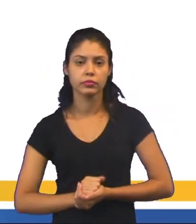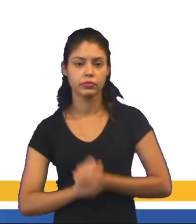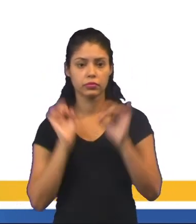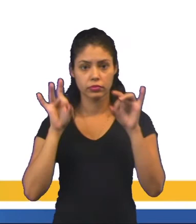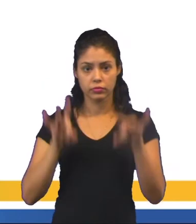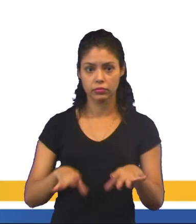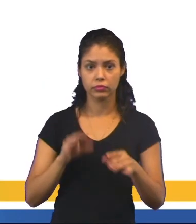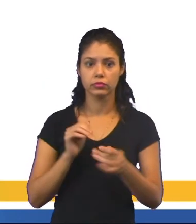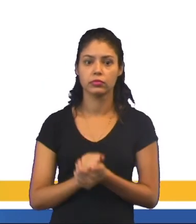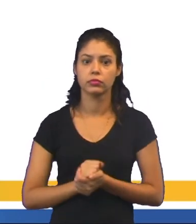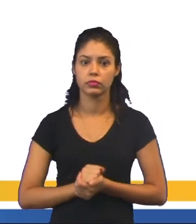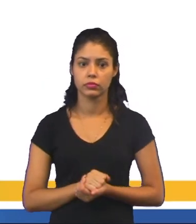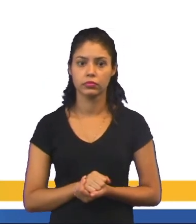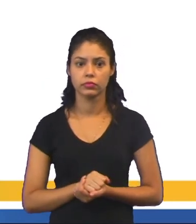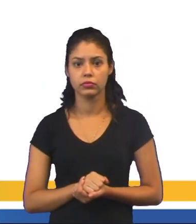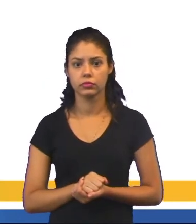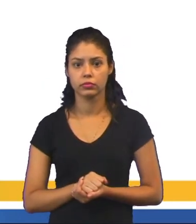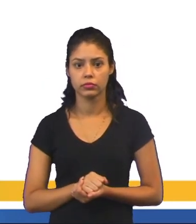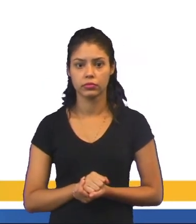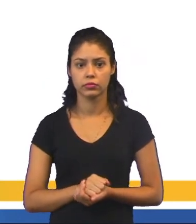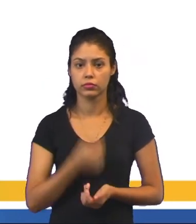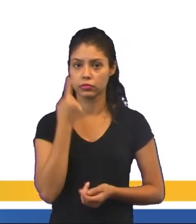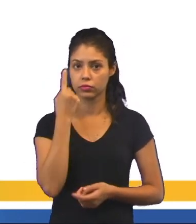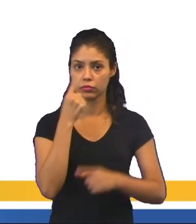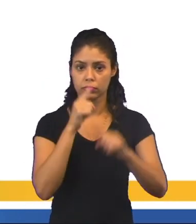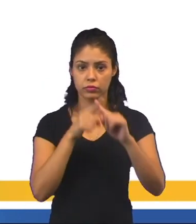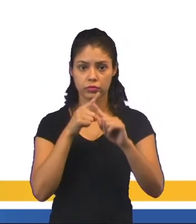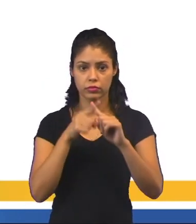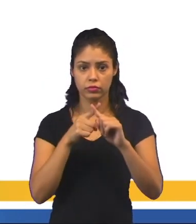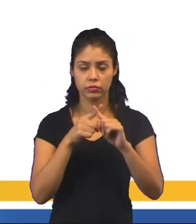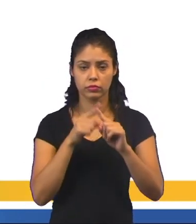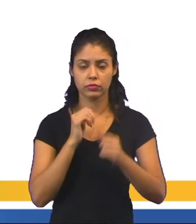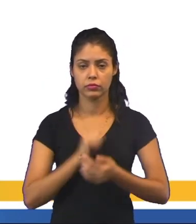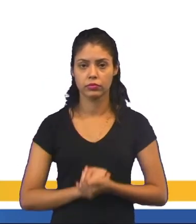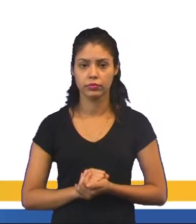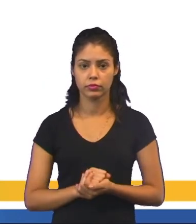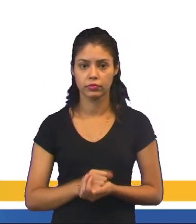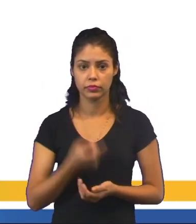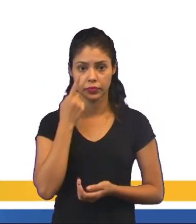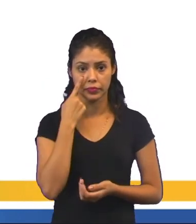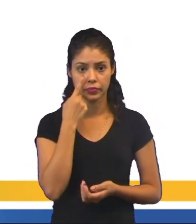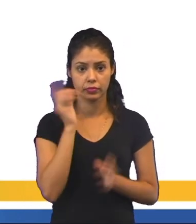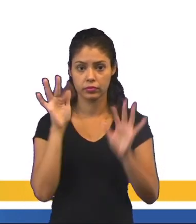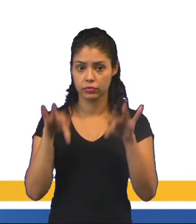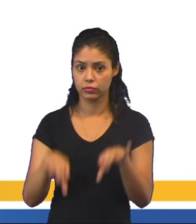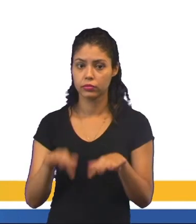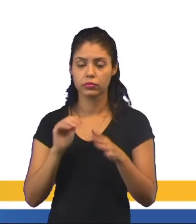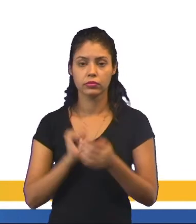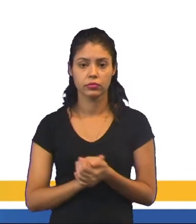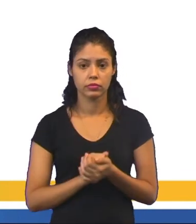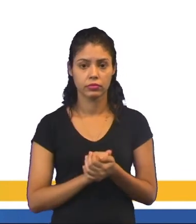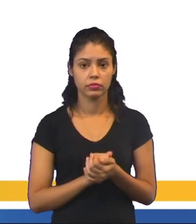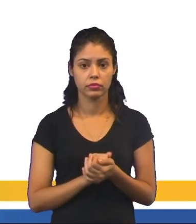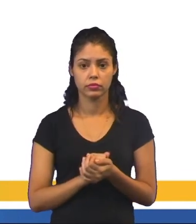o último ficaria uma multiplicação diversa. Então, olhem lá, no final